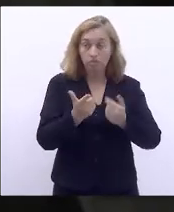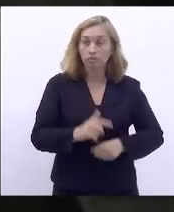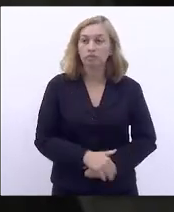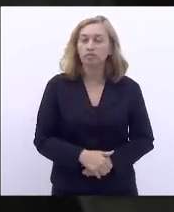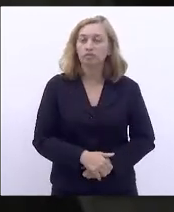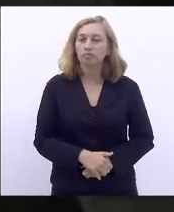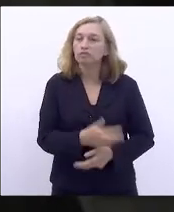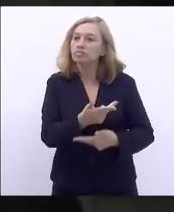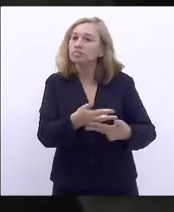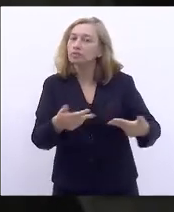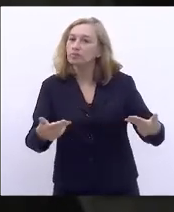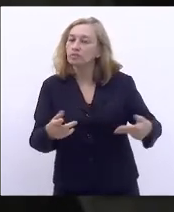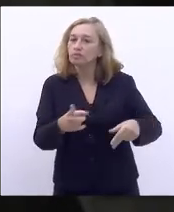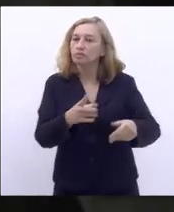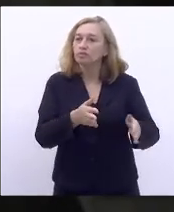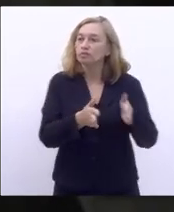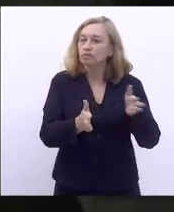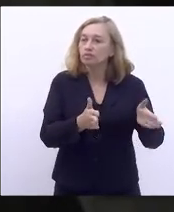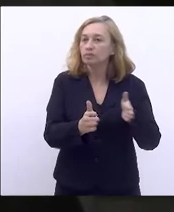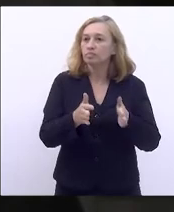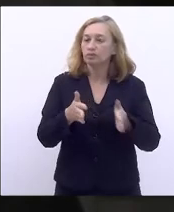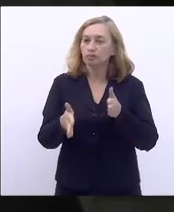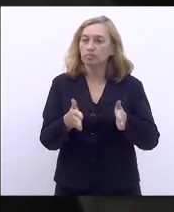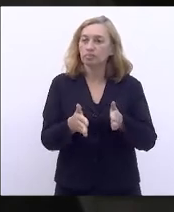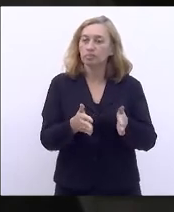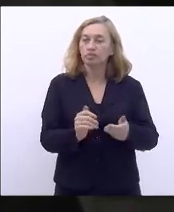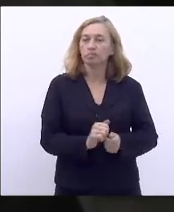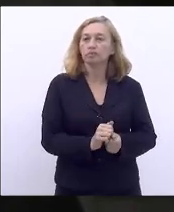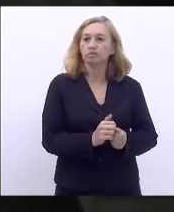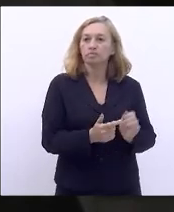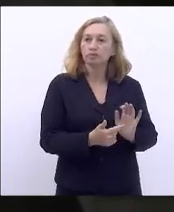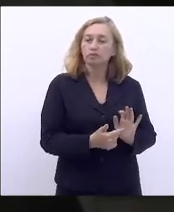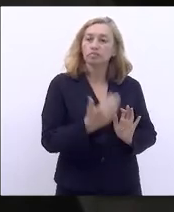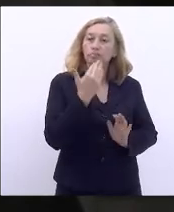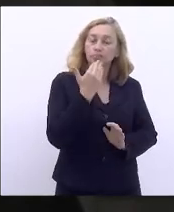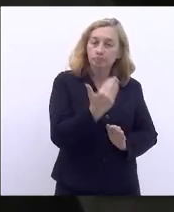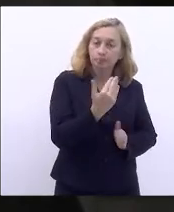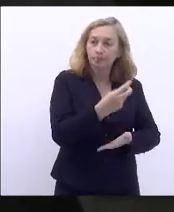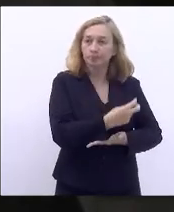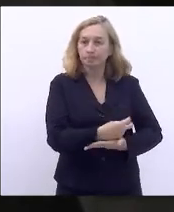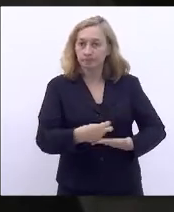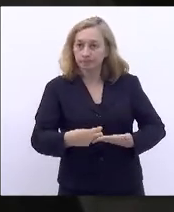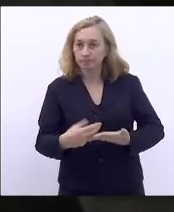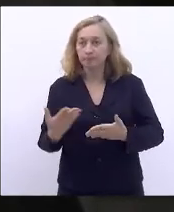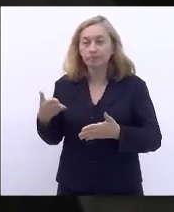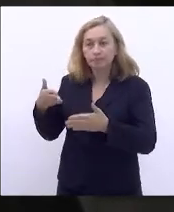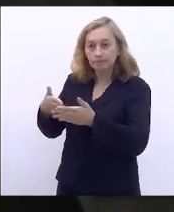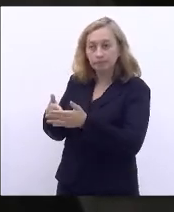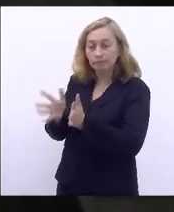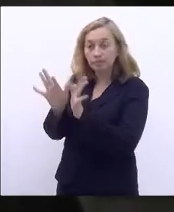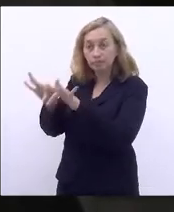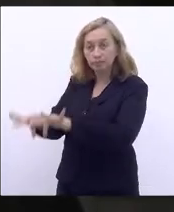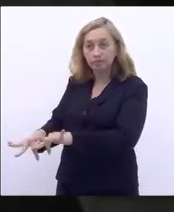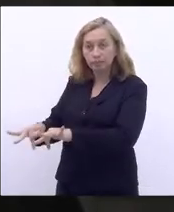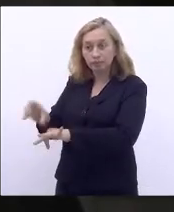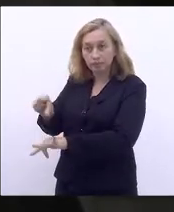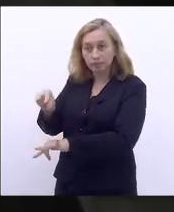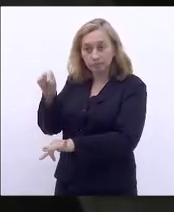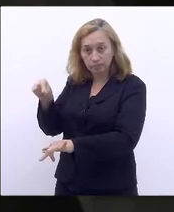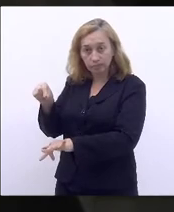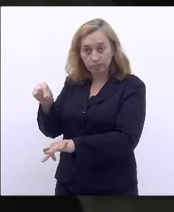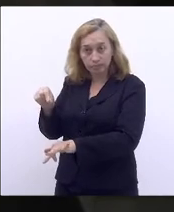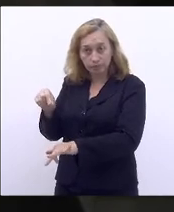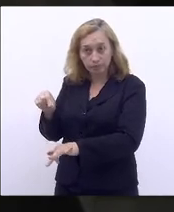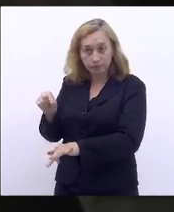em várias etapas, desde a admissibilidade do pedido de impeachment até a decisão final para